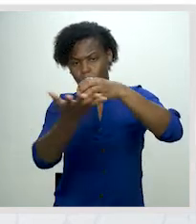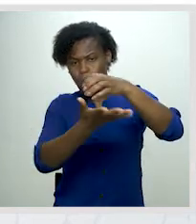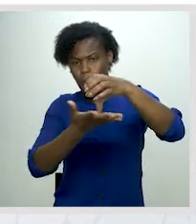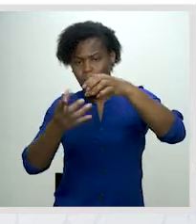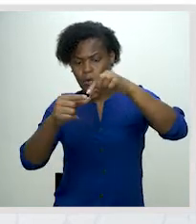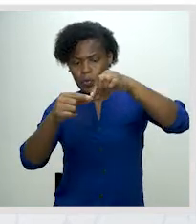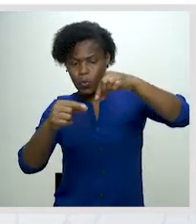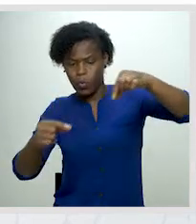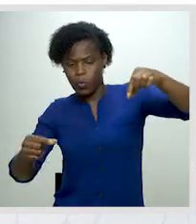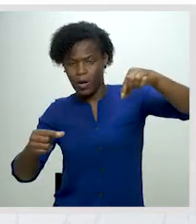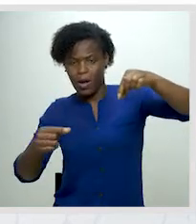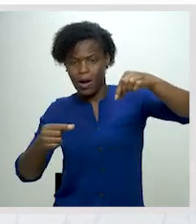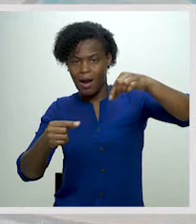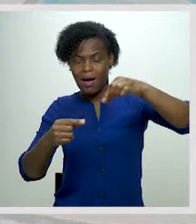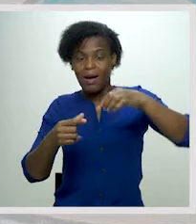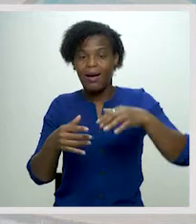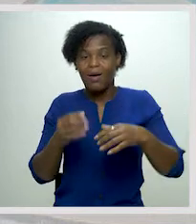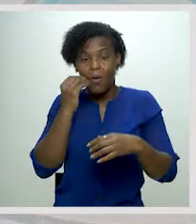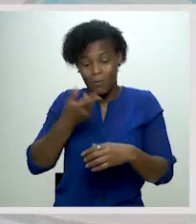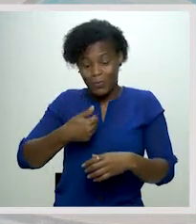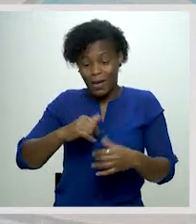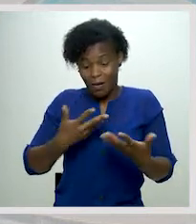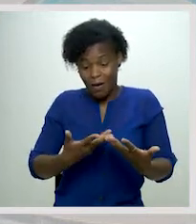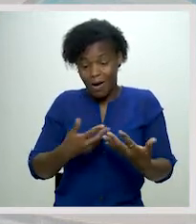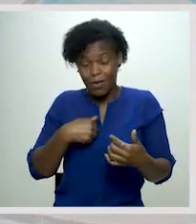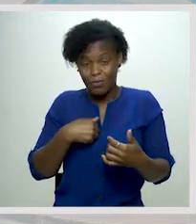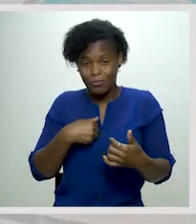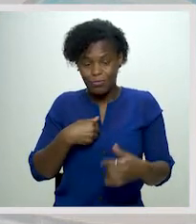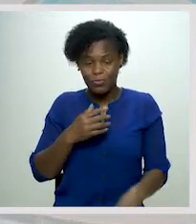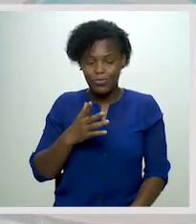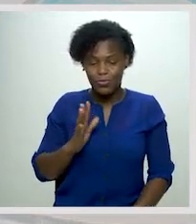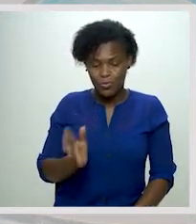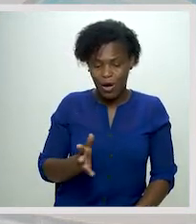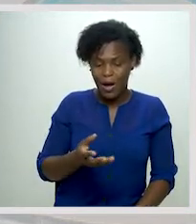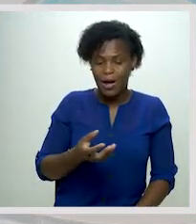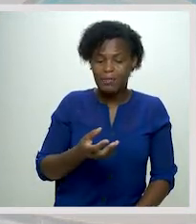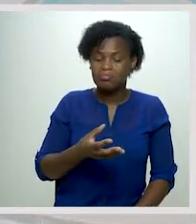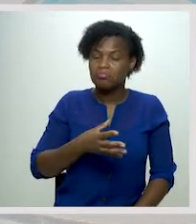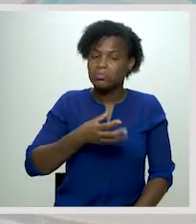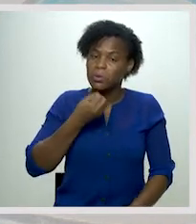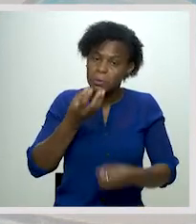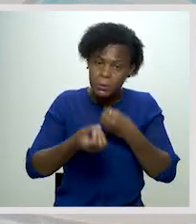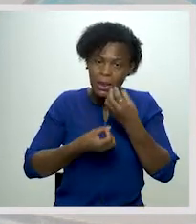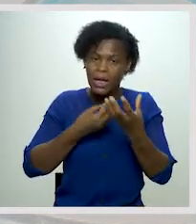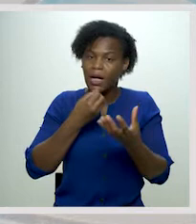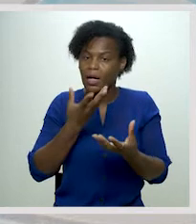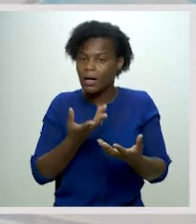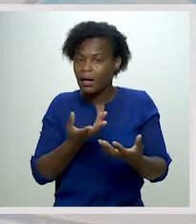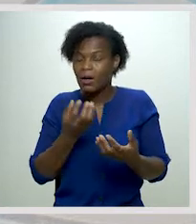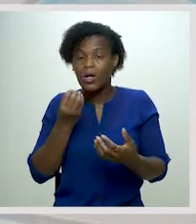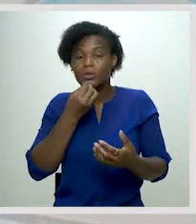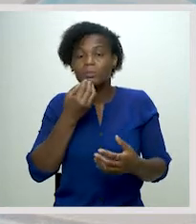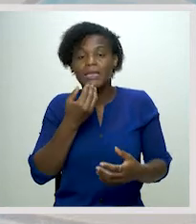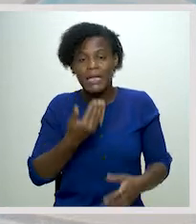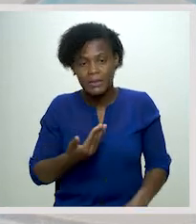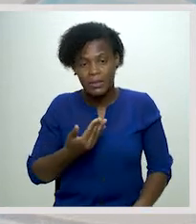inferior do tubo. Como sabemos, acabei agora de descrever